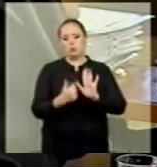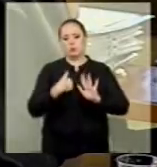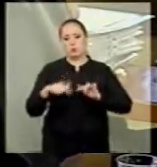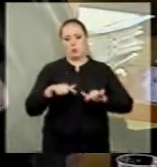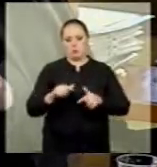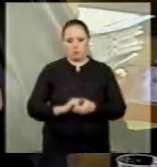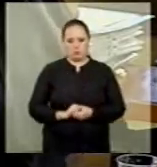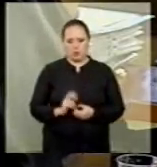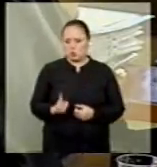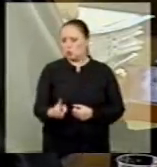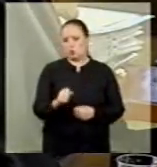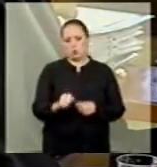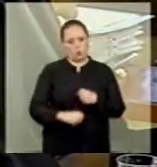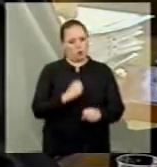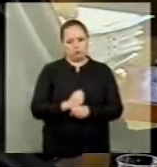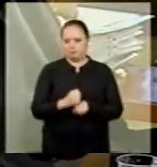Todo ano.